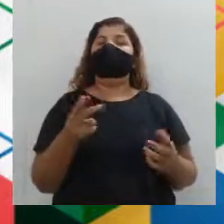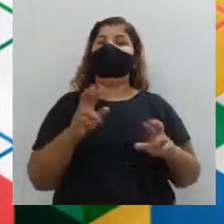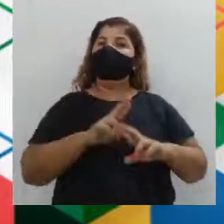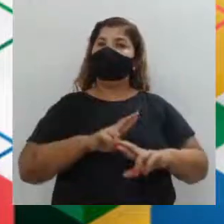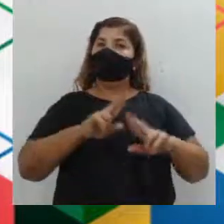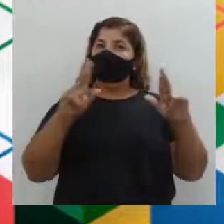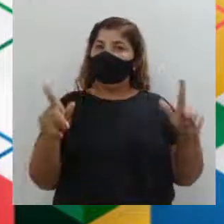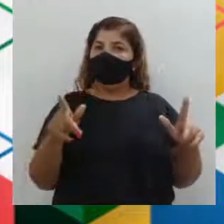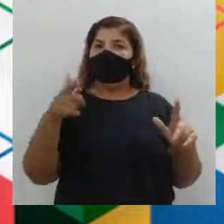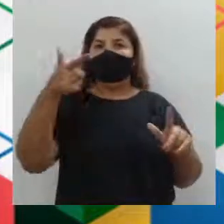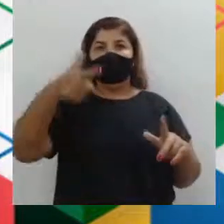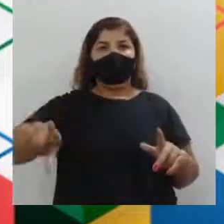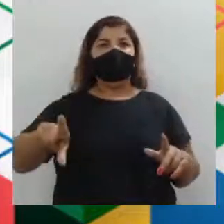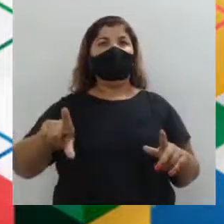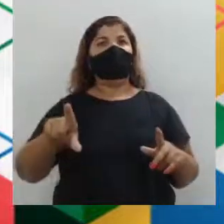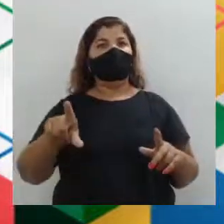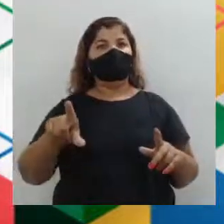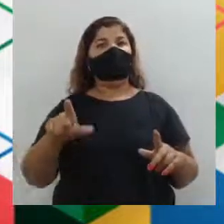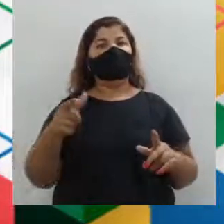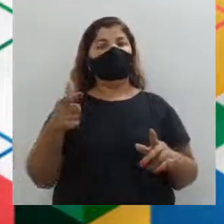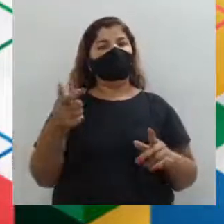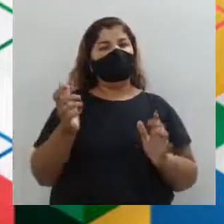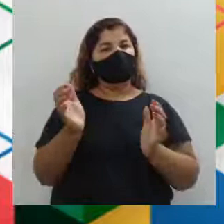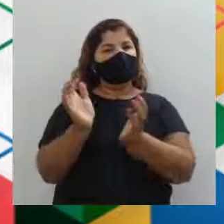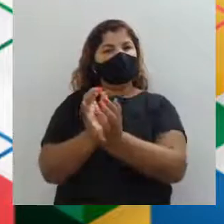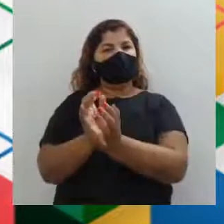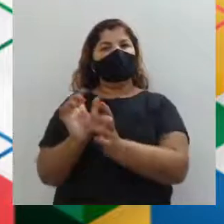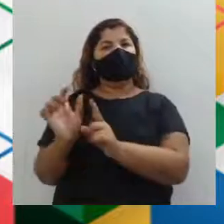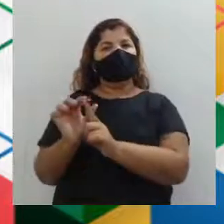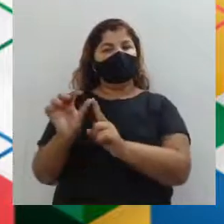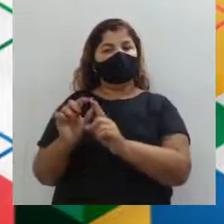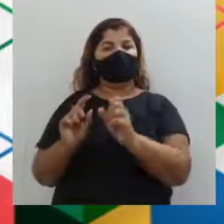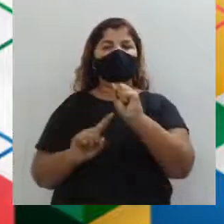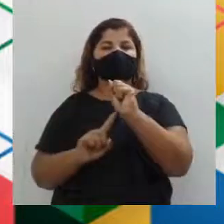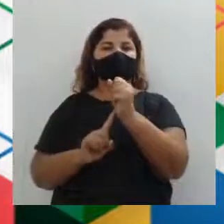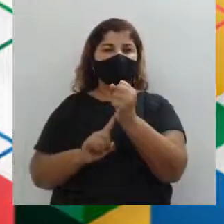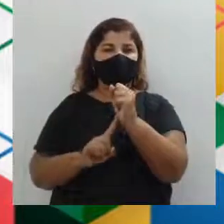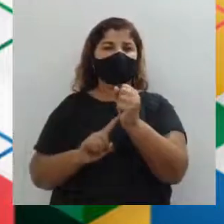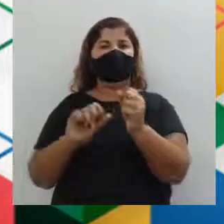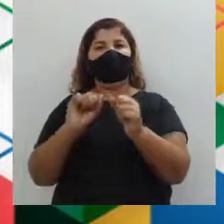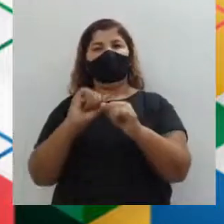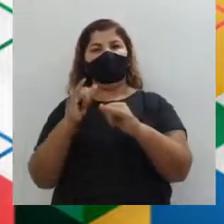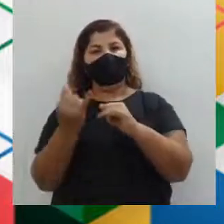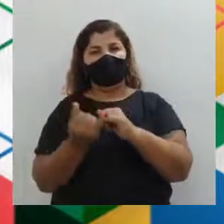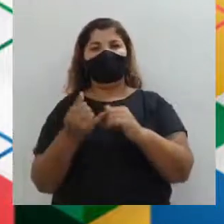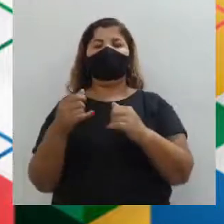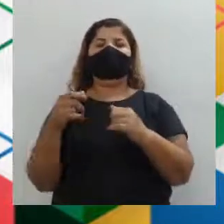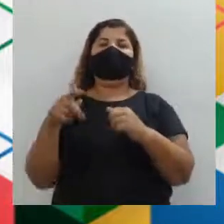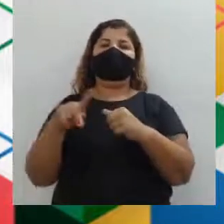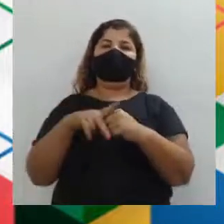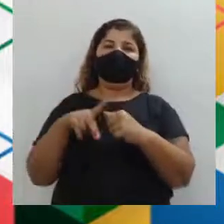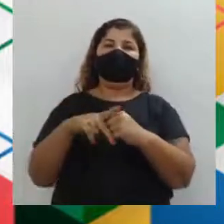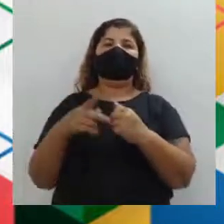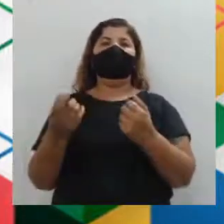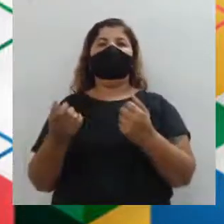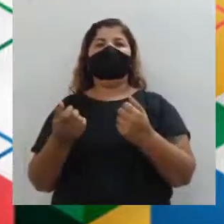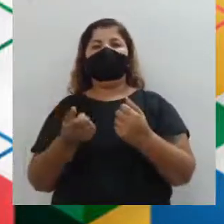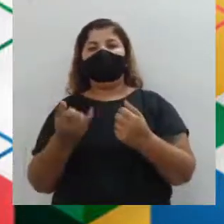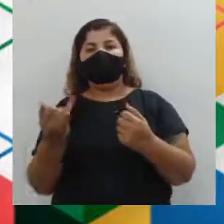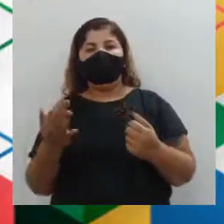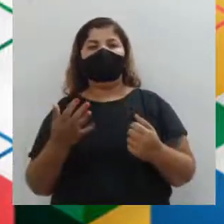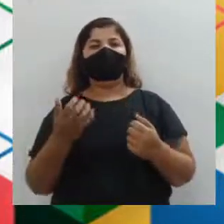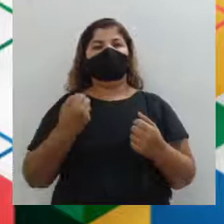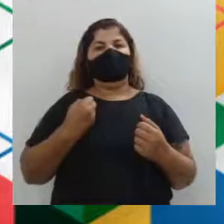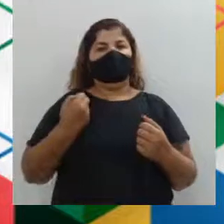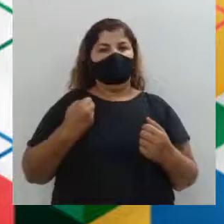acontece com as outras classes de palavras, substantivos, adjetivos, pronomes, numerais, né? Artigo,